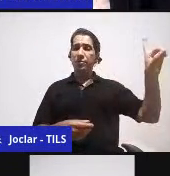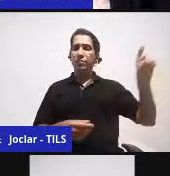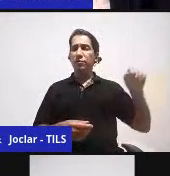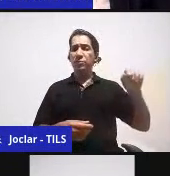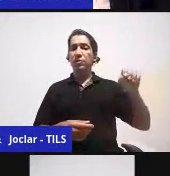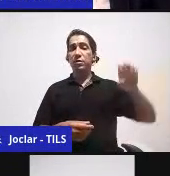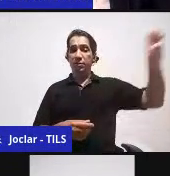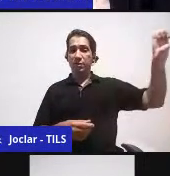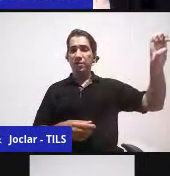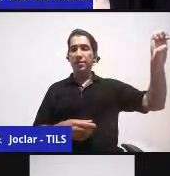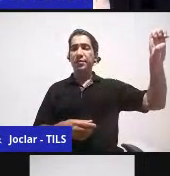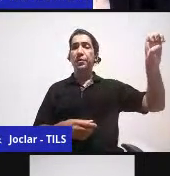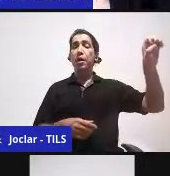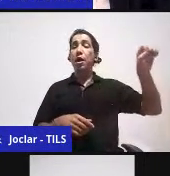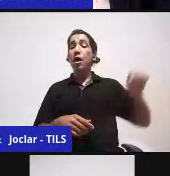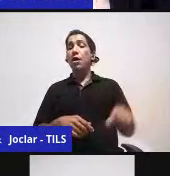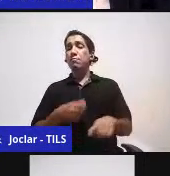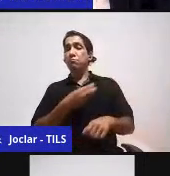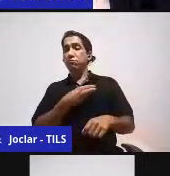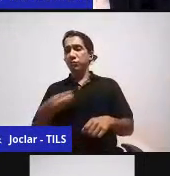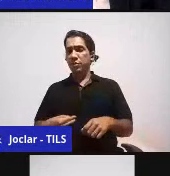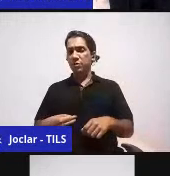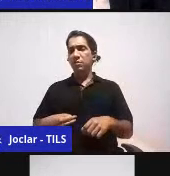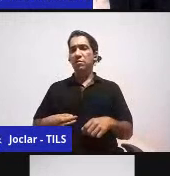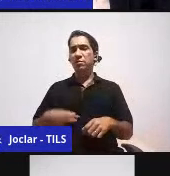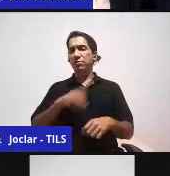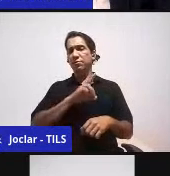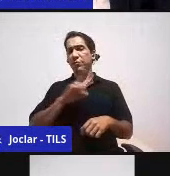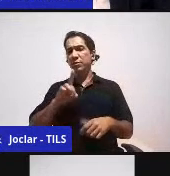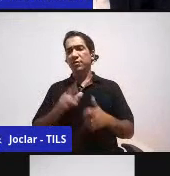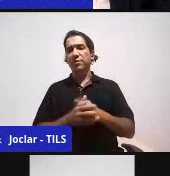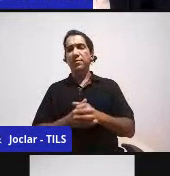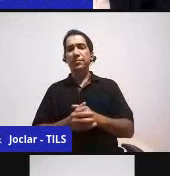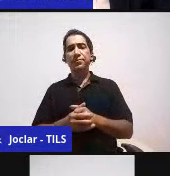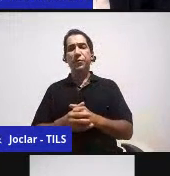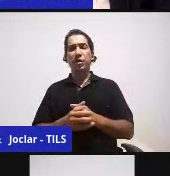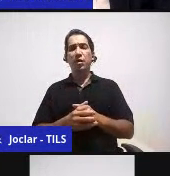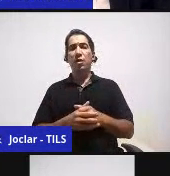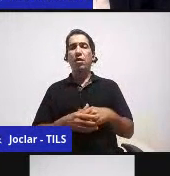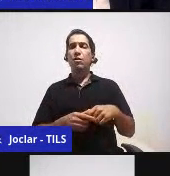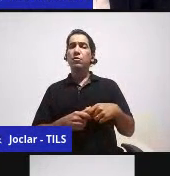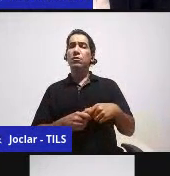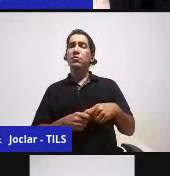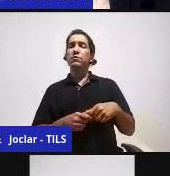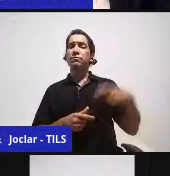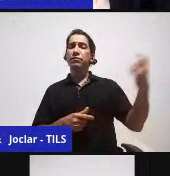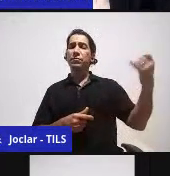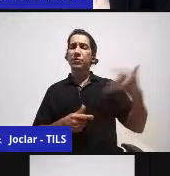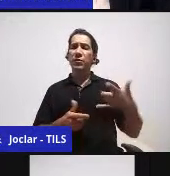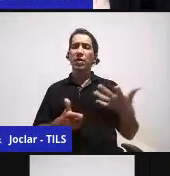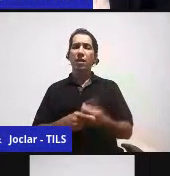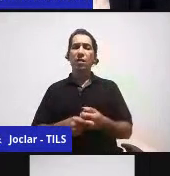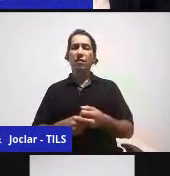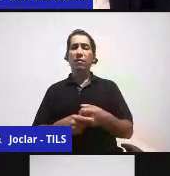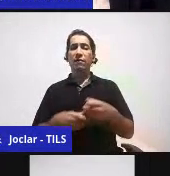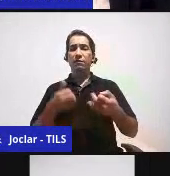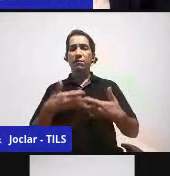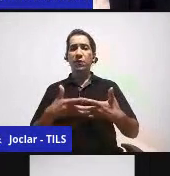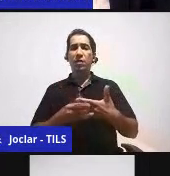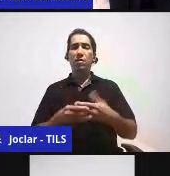extrema-direita, elogiando o trabalho do ministro de Ontário no combate à pandemia. Bom, 5 dias depois, uma semana